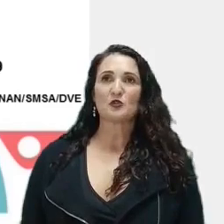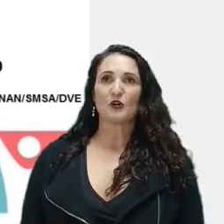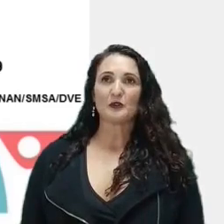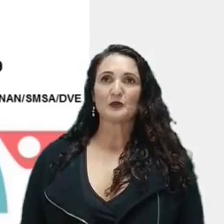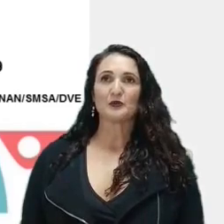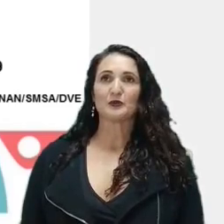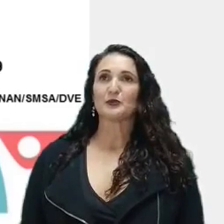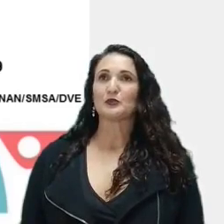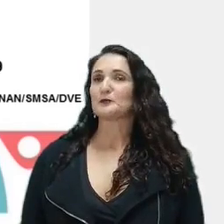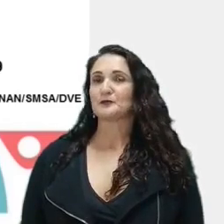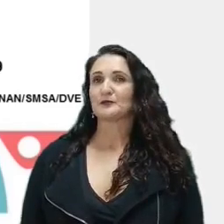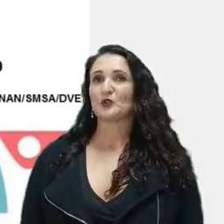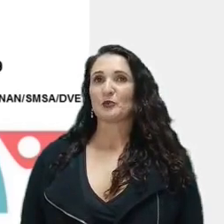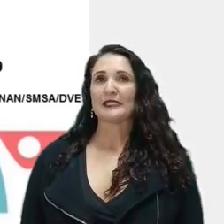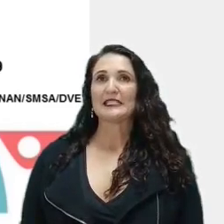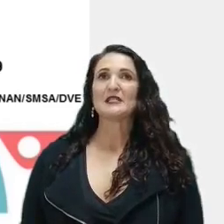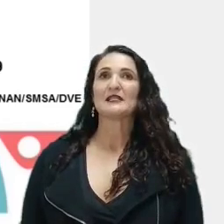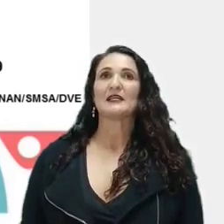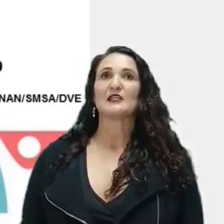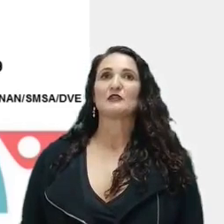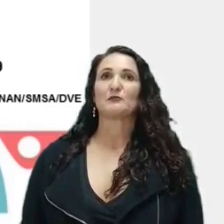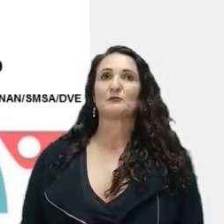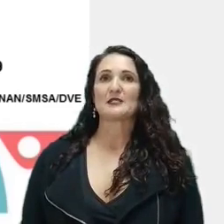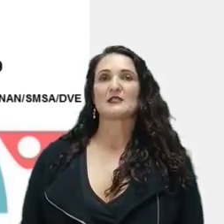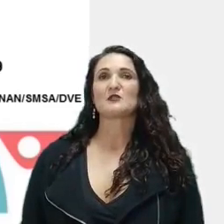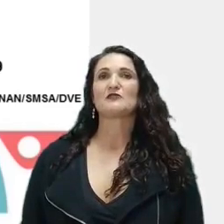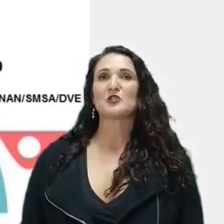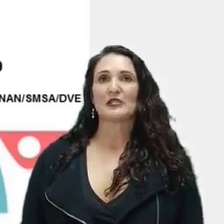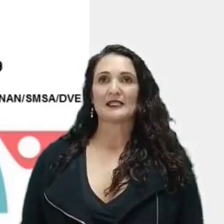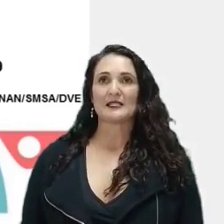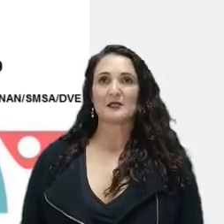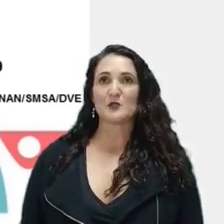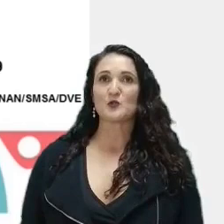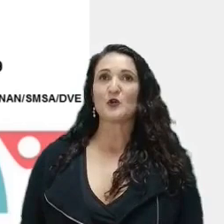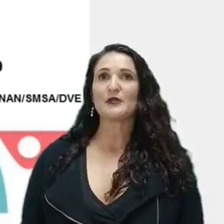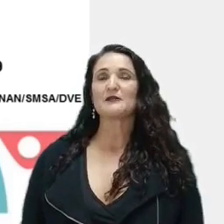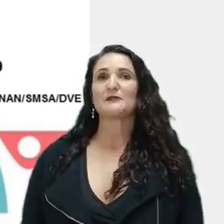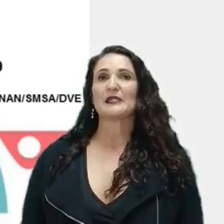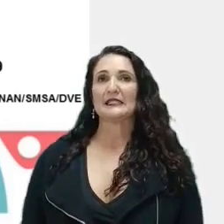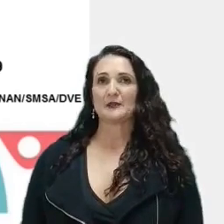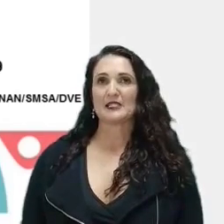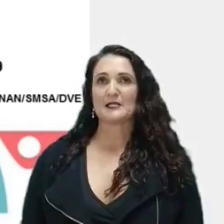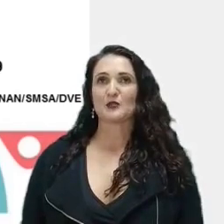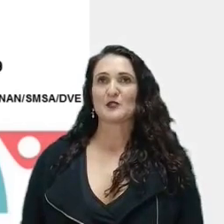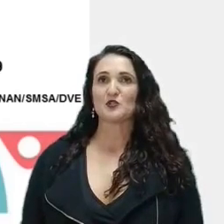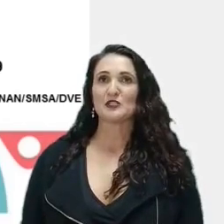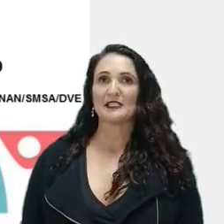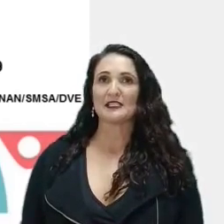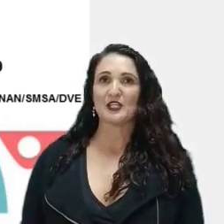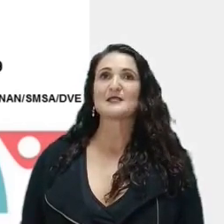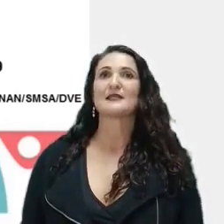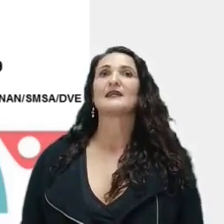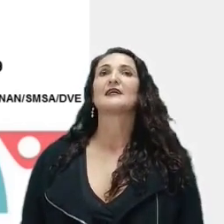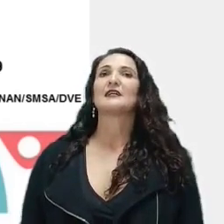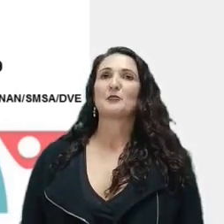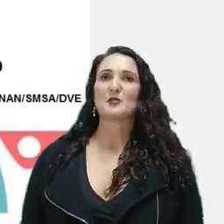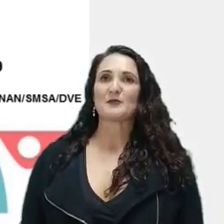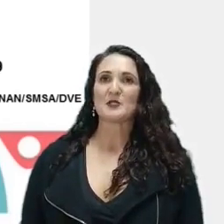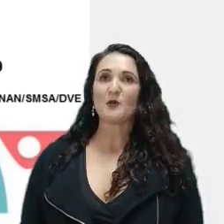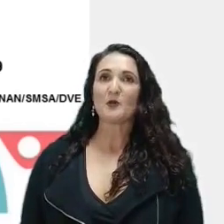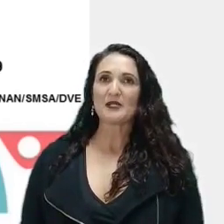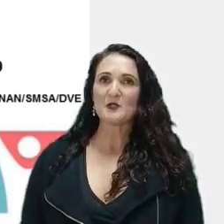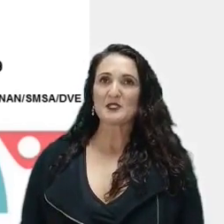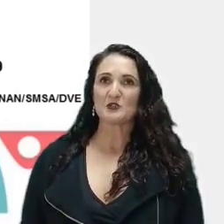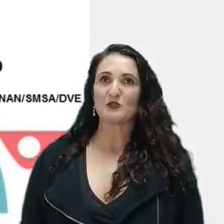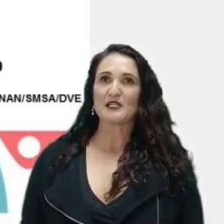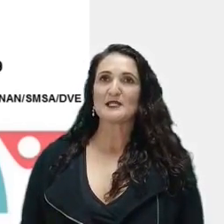eu olho o histórico no programa, eu pesquiso e vejo que a criança passou pela situação de negligência, depois